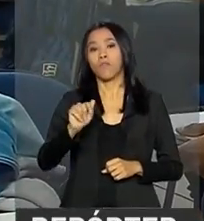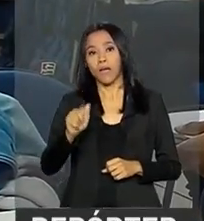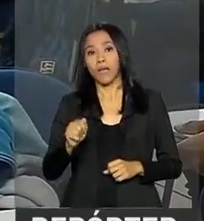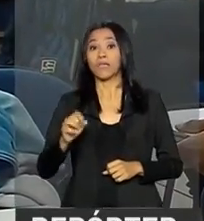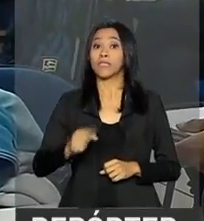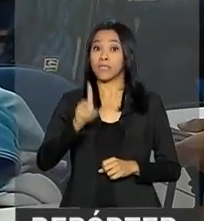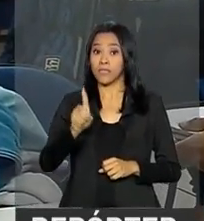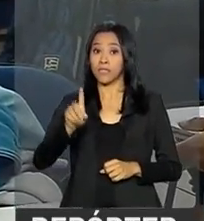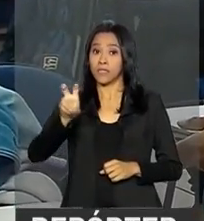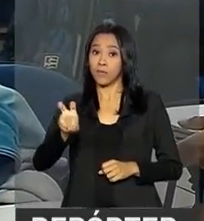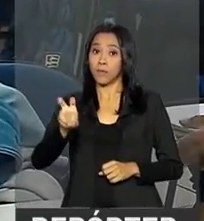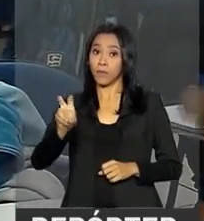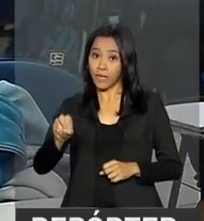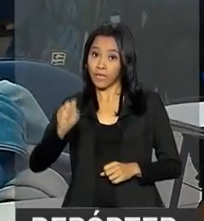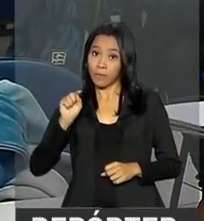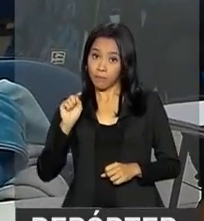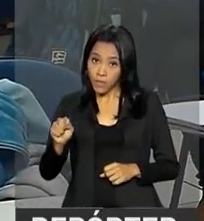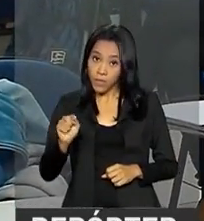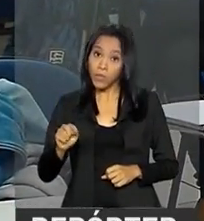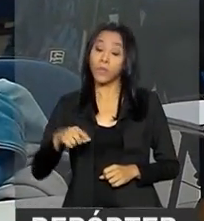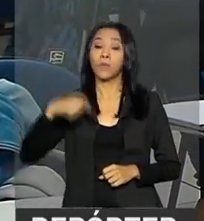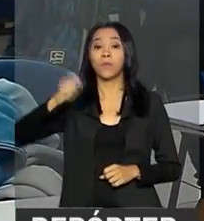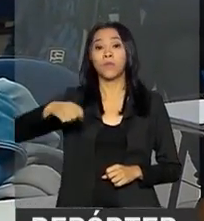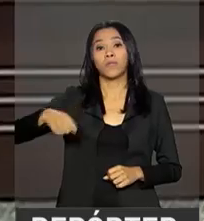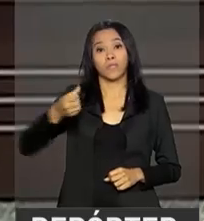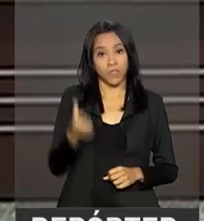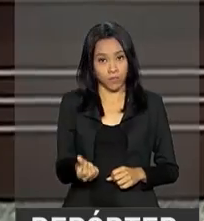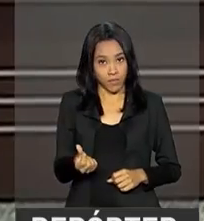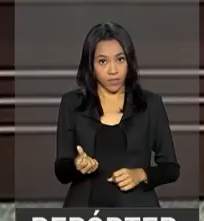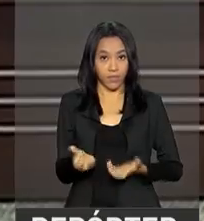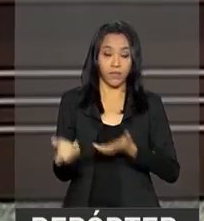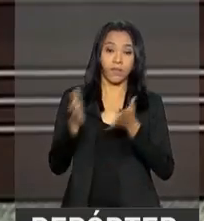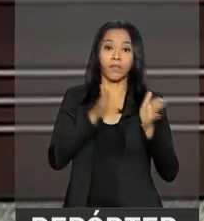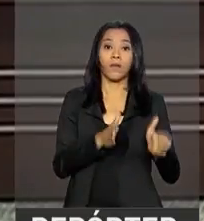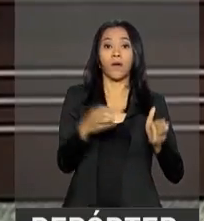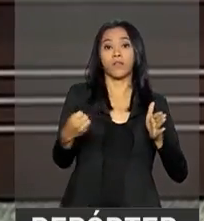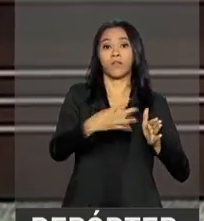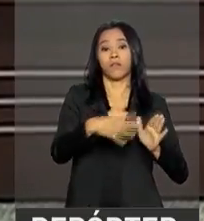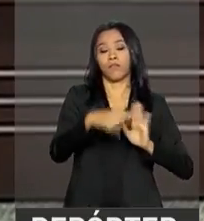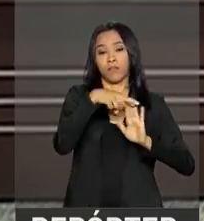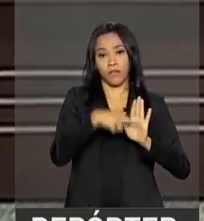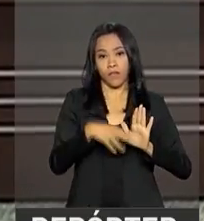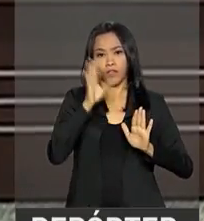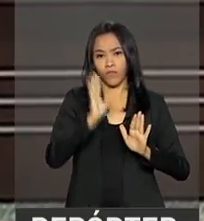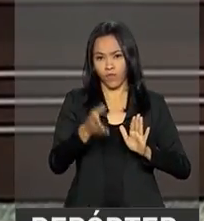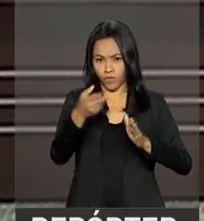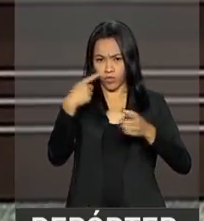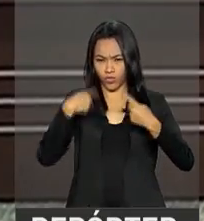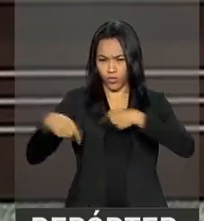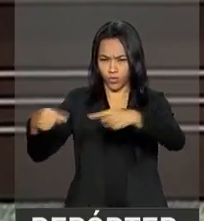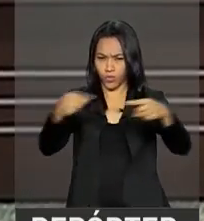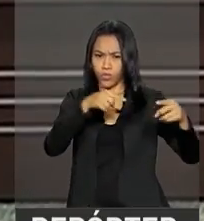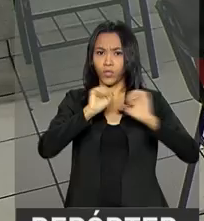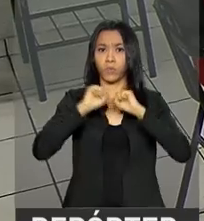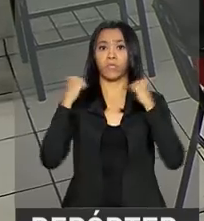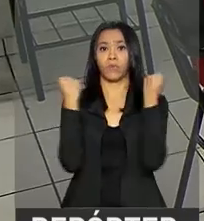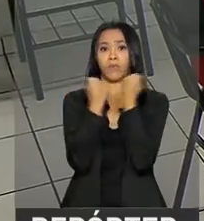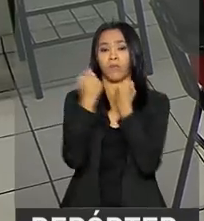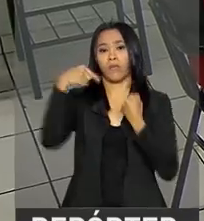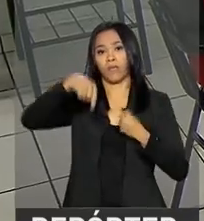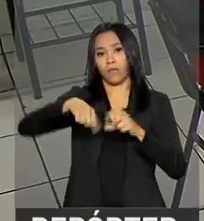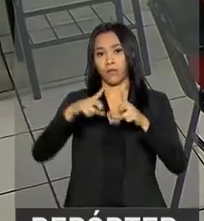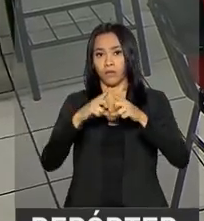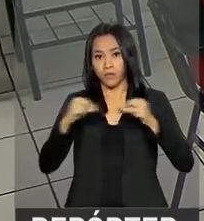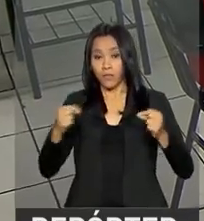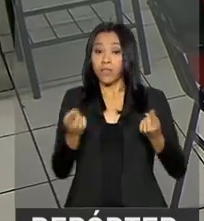155 mil para os primeiros seis meses do ano as novas regras foram discutidas em um seminário internacional em brasília o novo